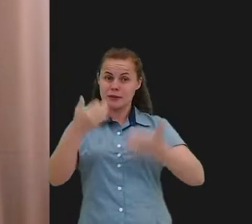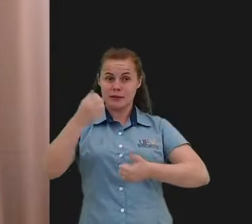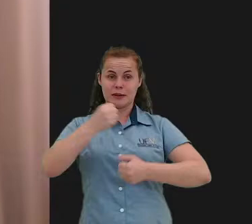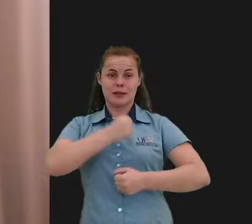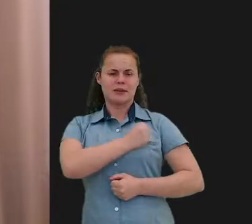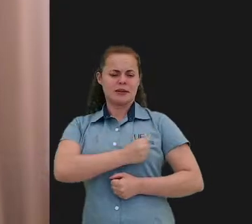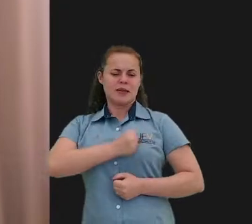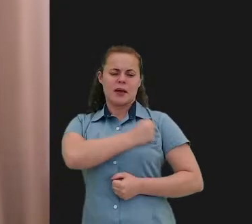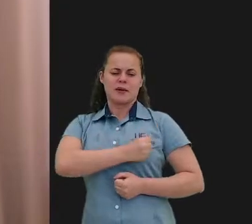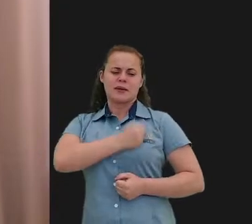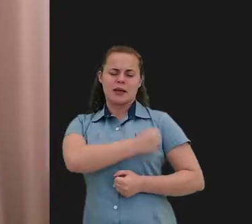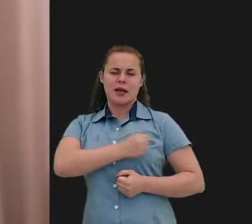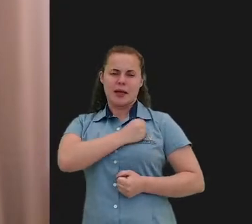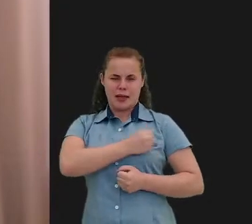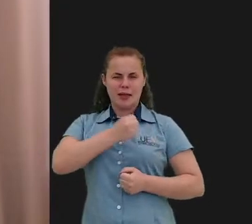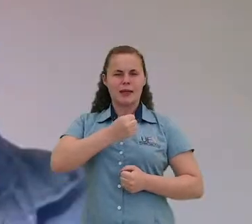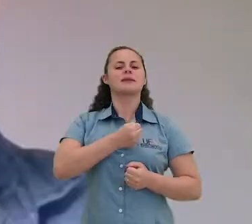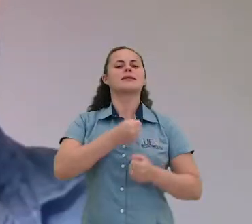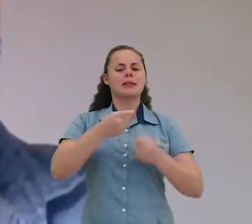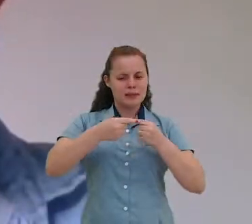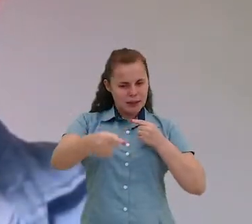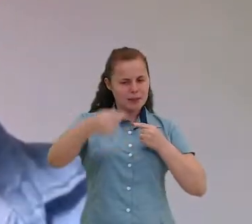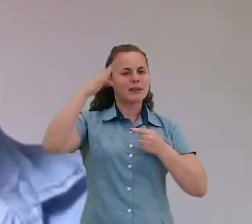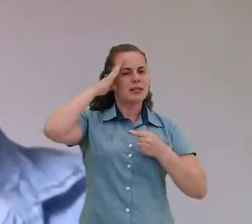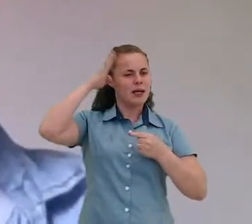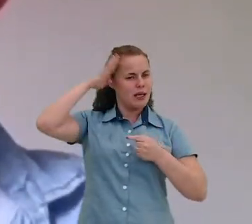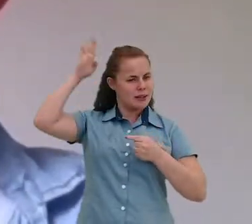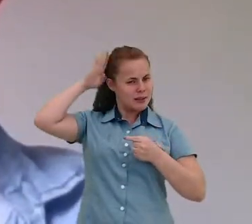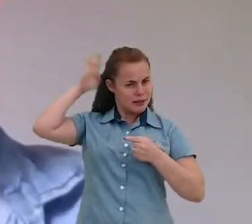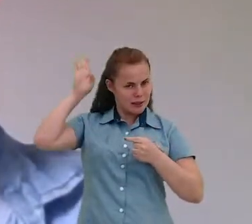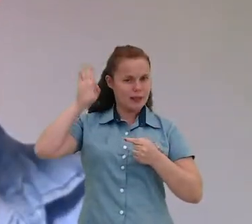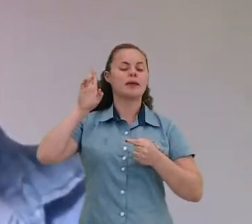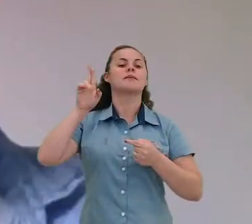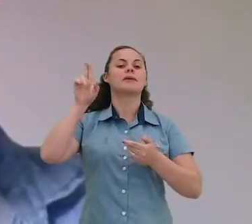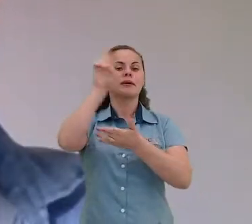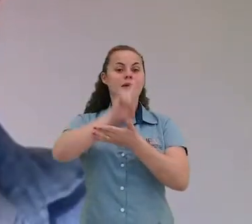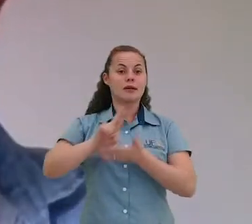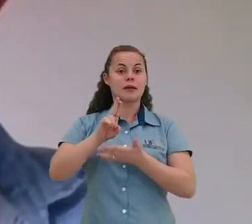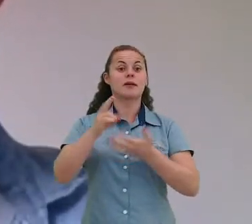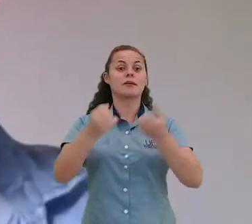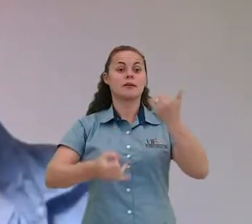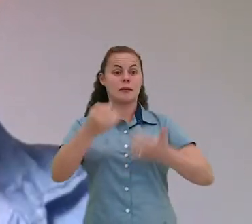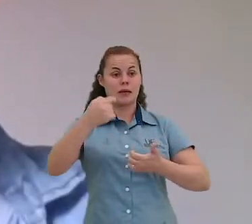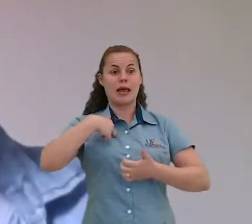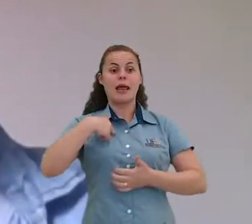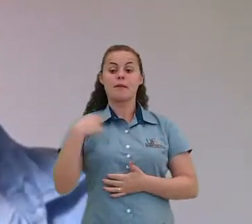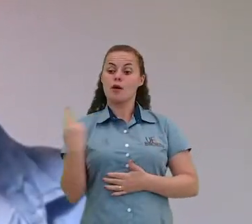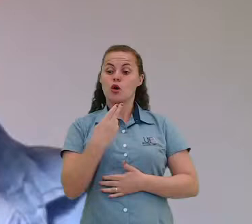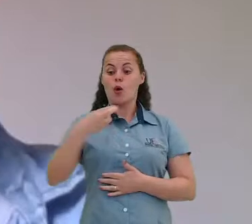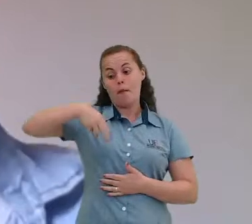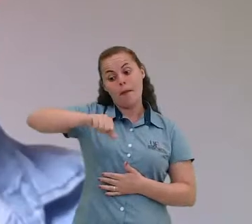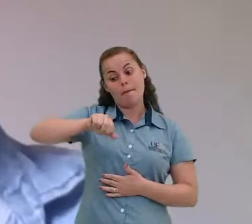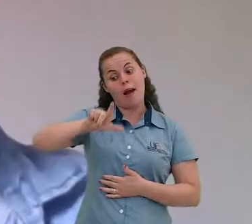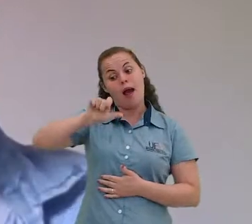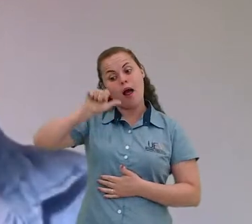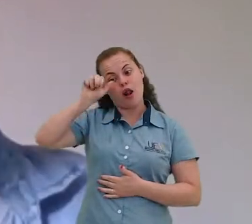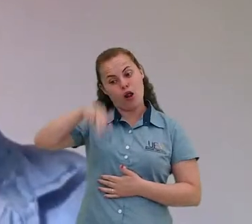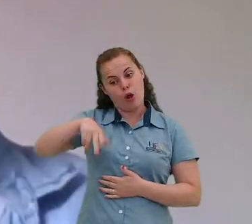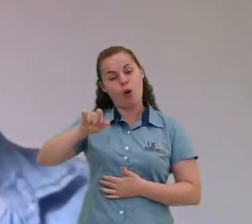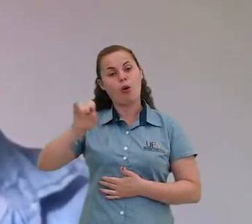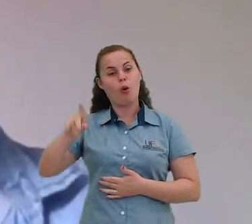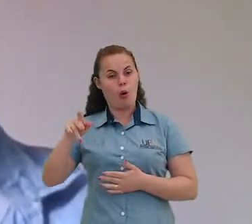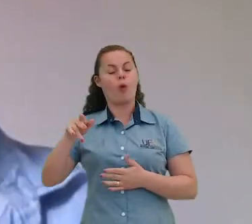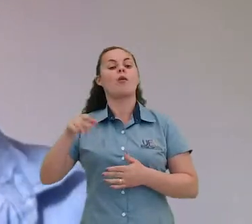semana acadêmica e andar pela universidade. Então, como a professora disse, meu nome é Marlon Gomes, eu sou mestrando